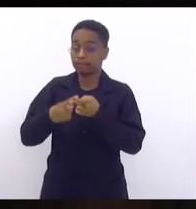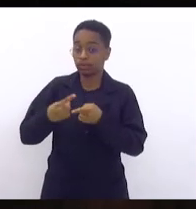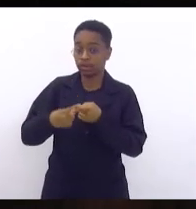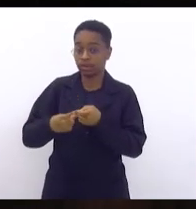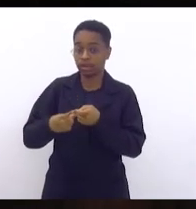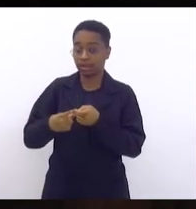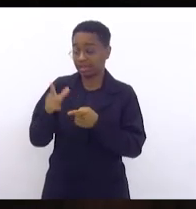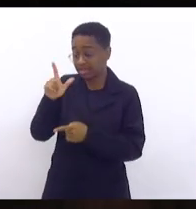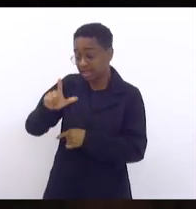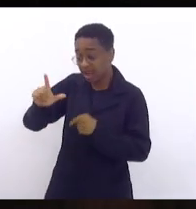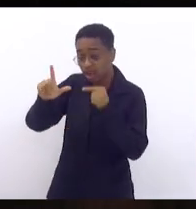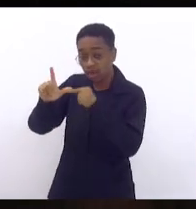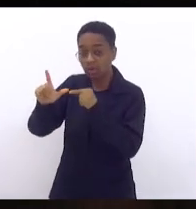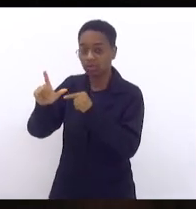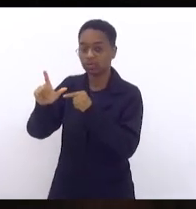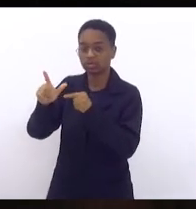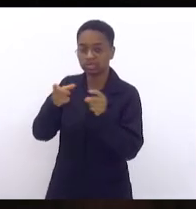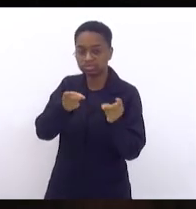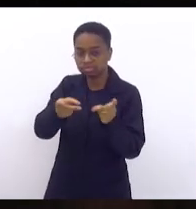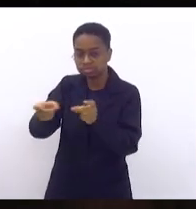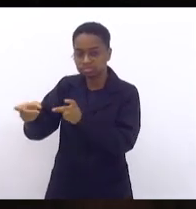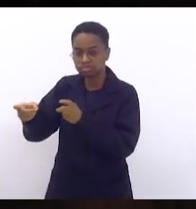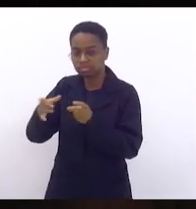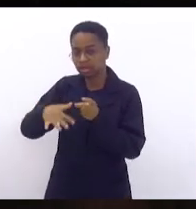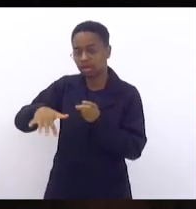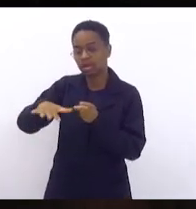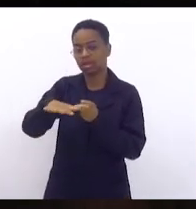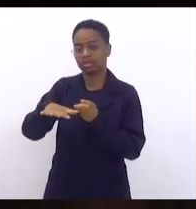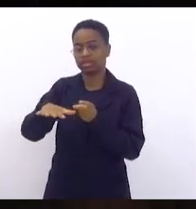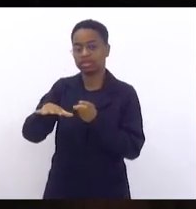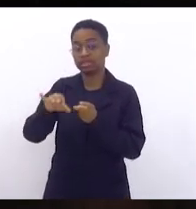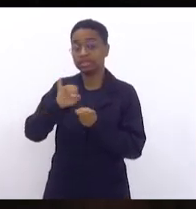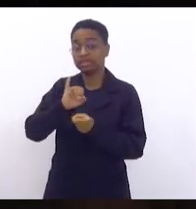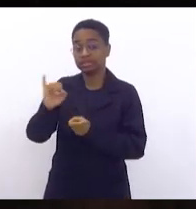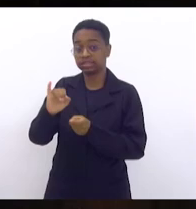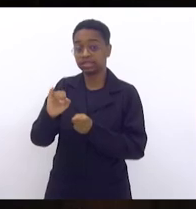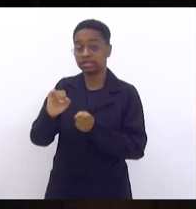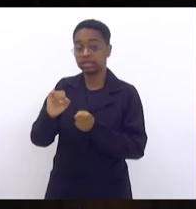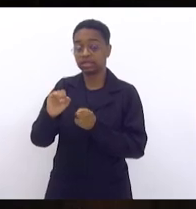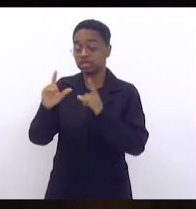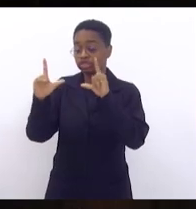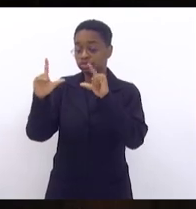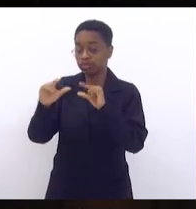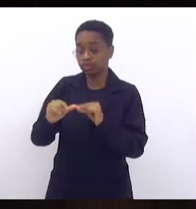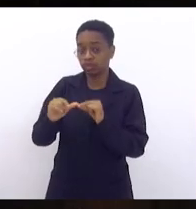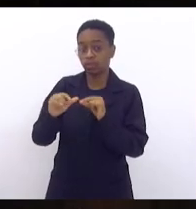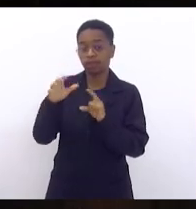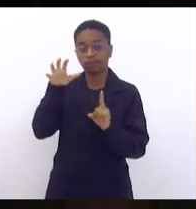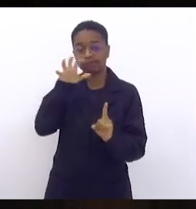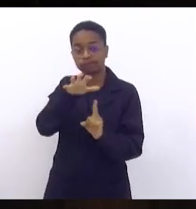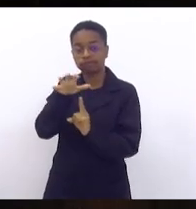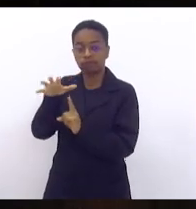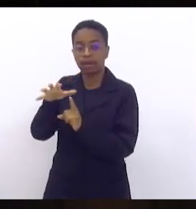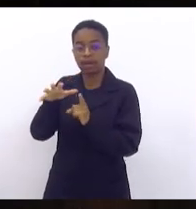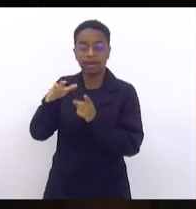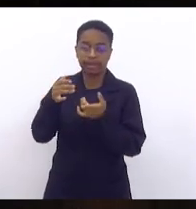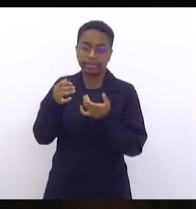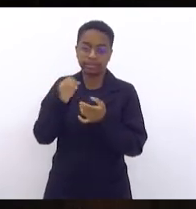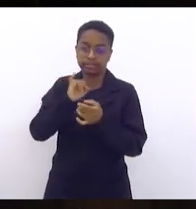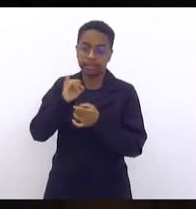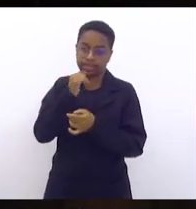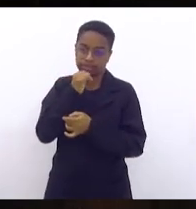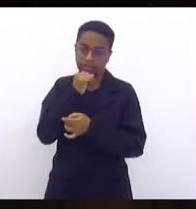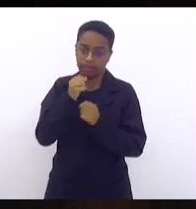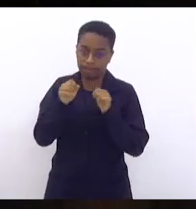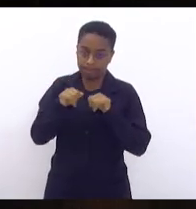uma lógica né mercadológica né se eu diminuo meu impacto na produção né se o supermercado